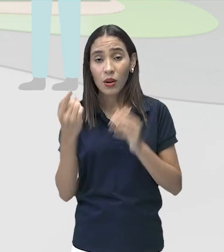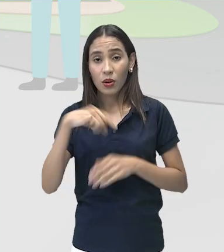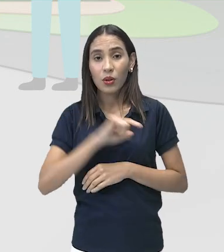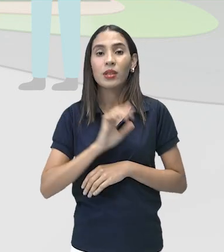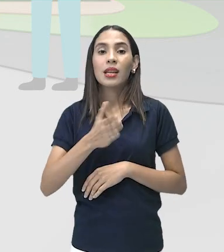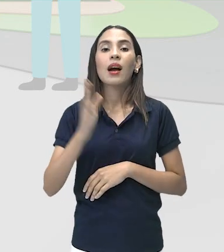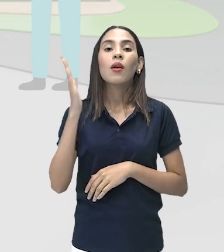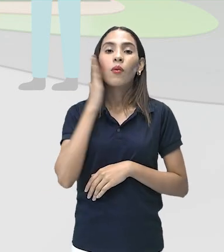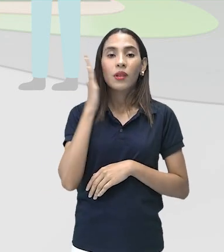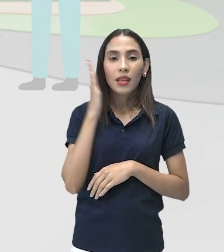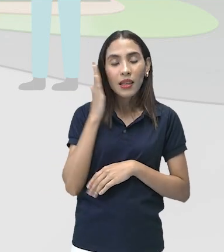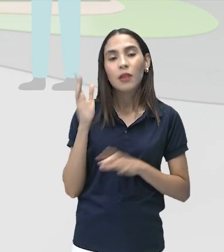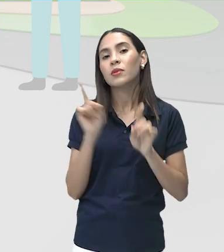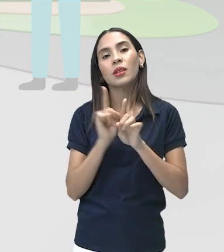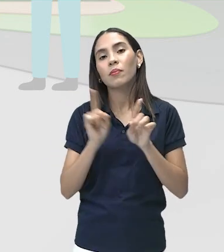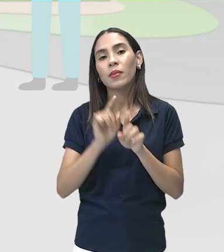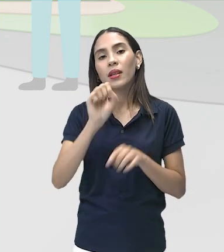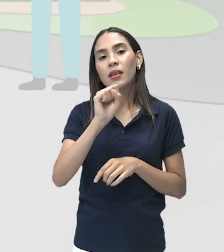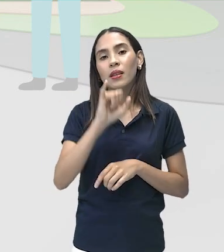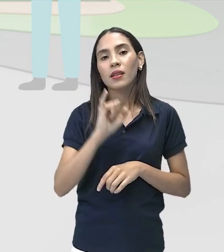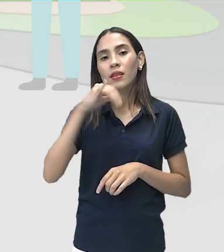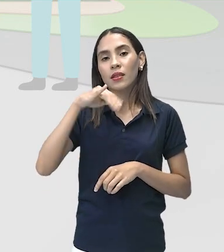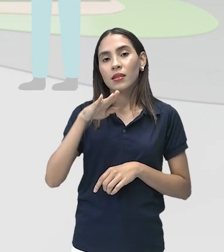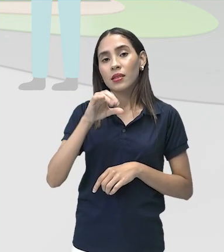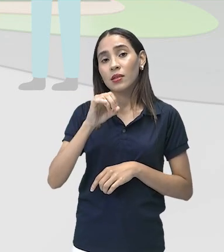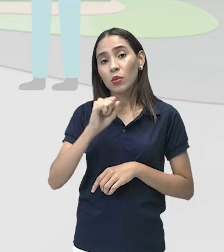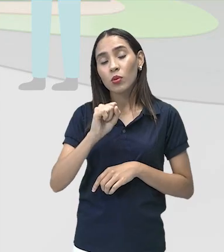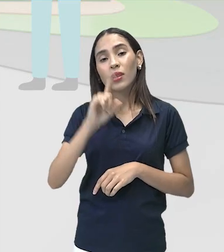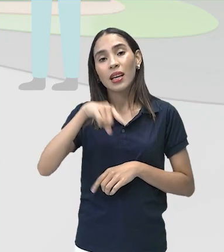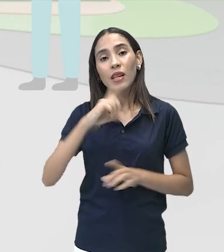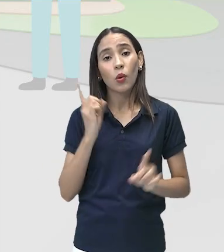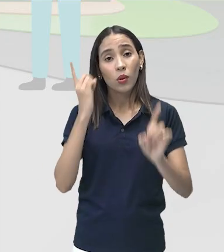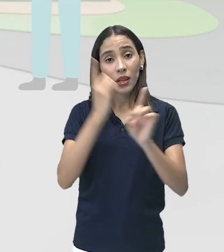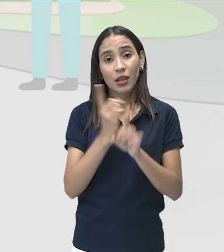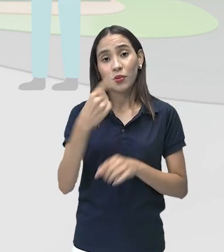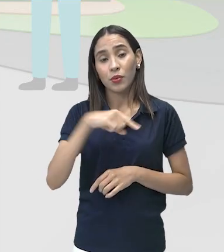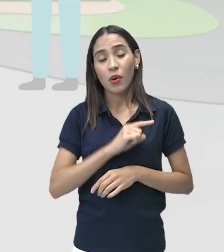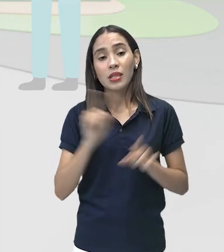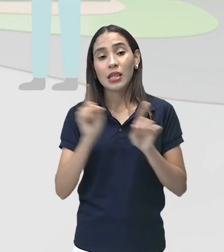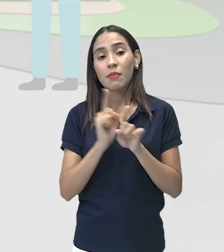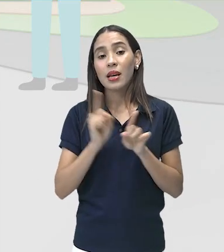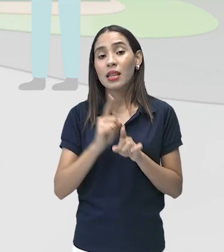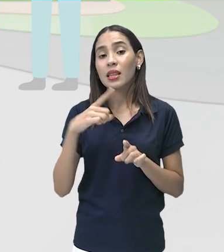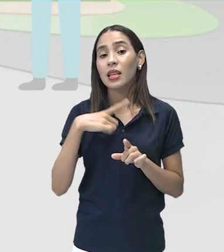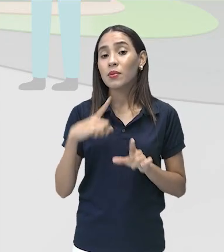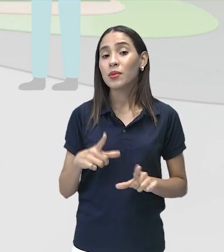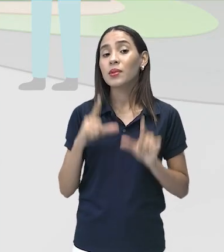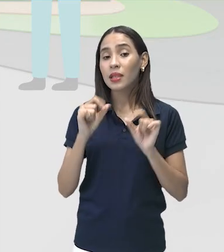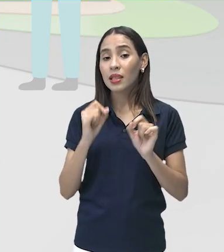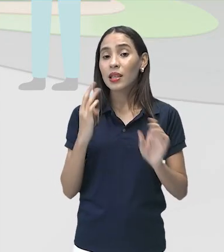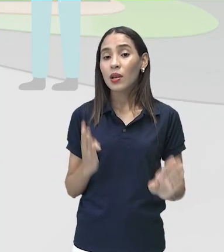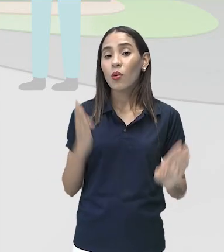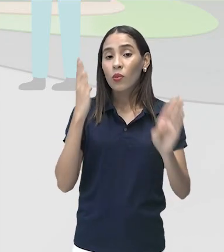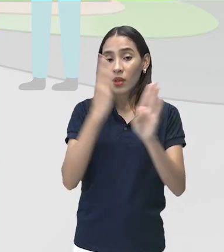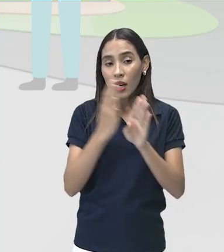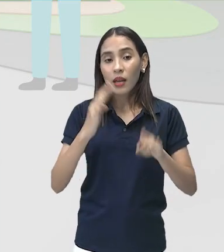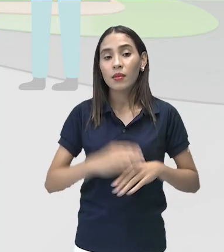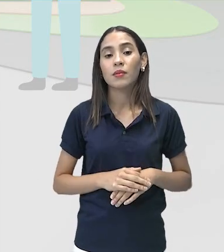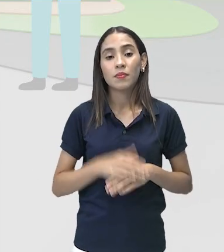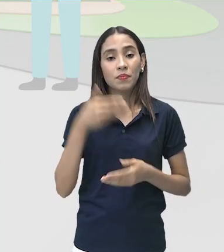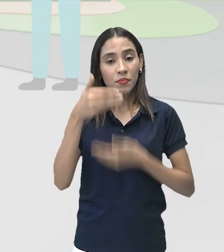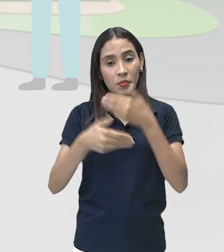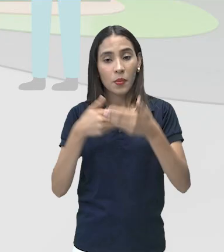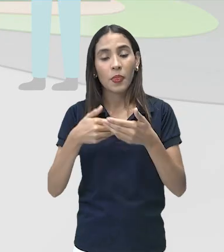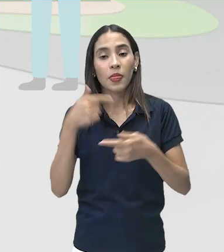conhecemos esses símbolos que são encontrados em um heredograma, nós também temos e também como identificar os indivíduos ao longo